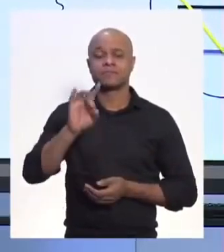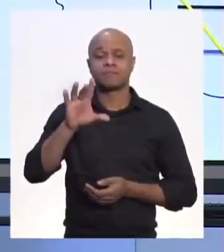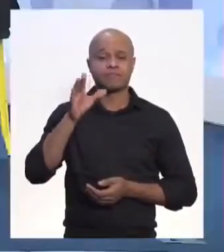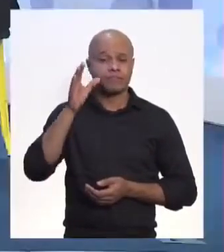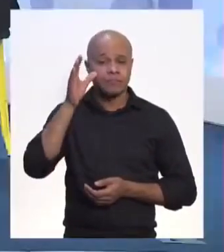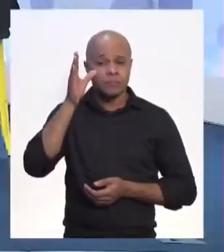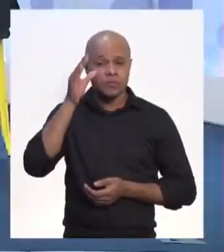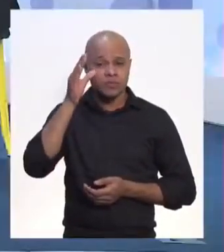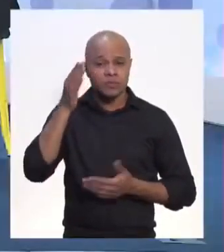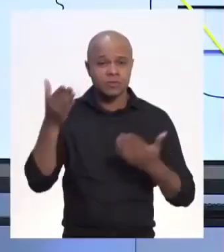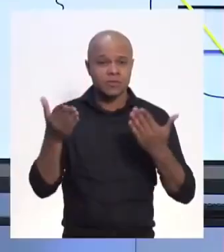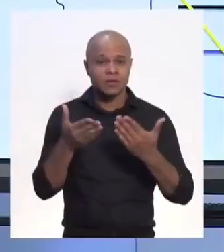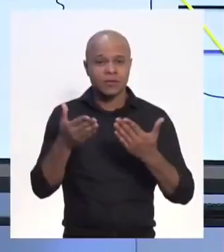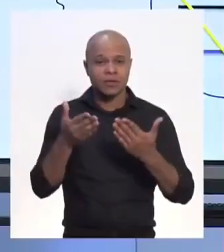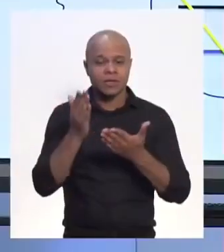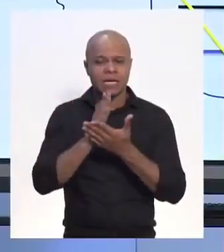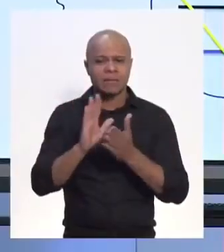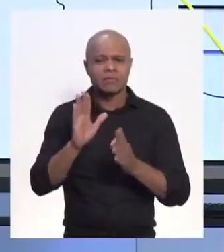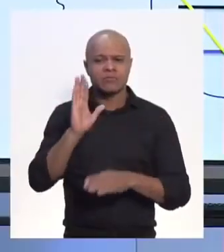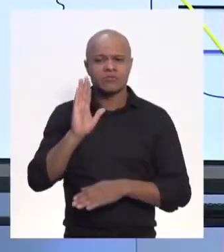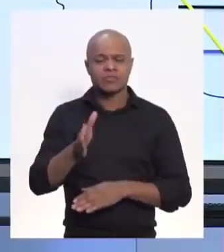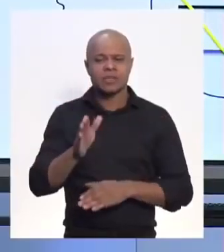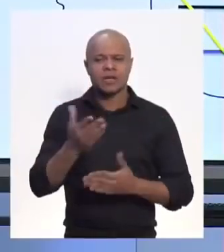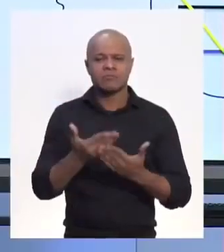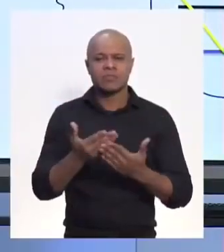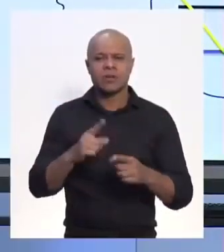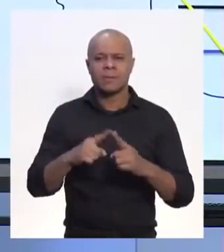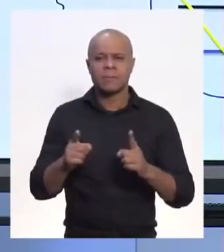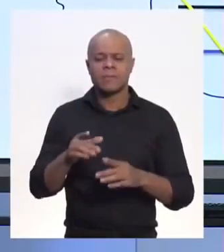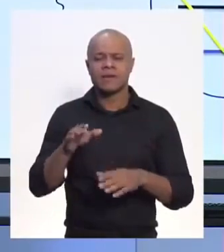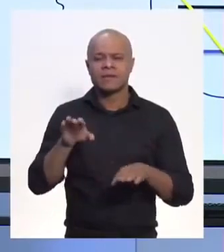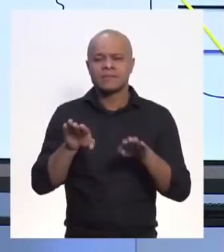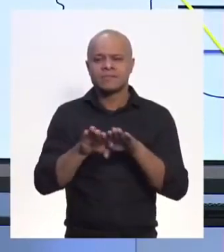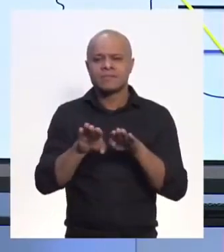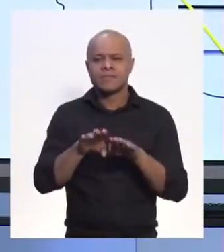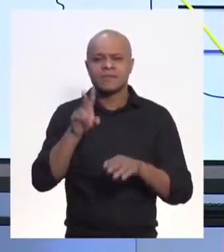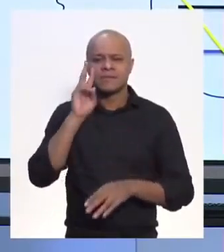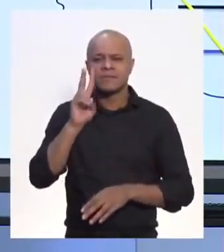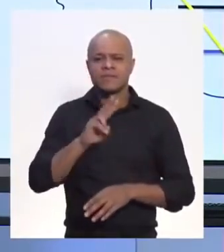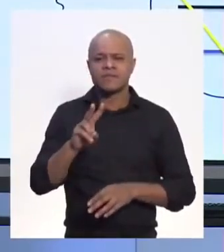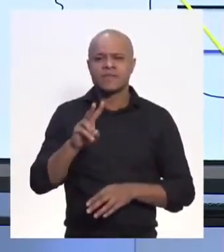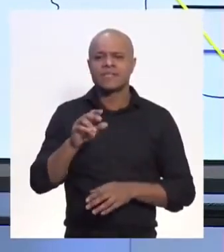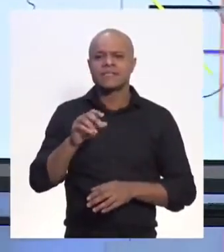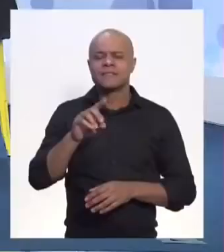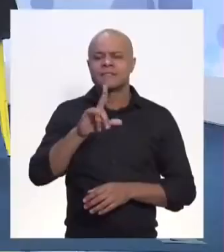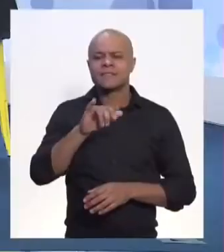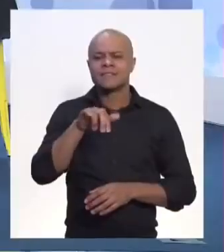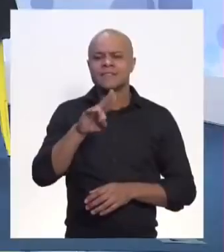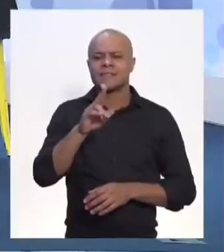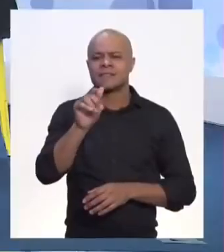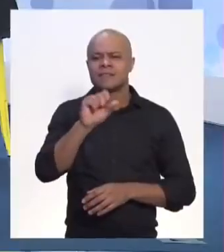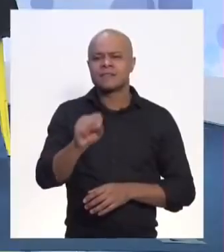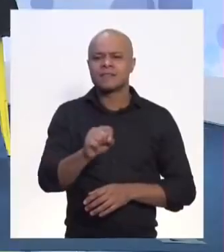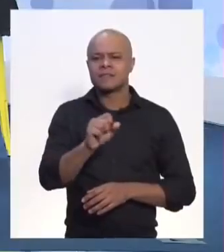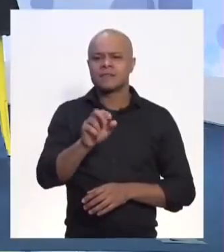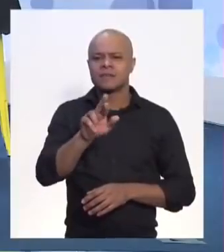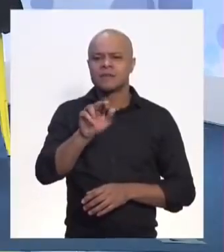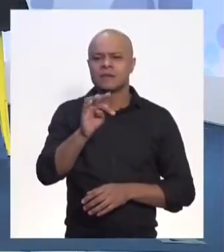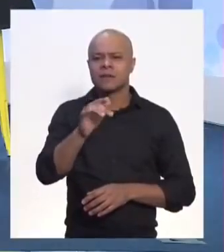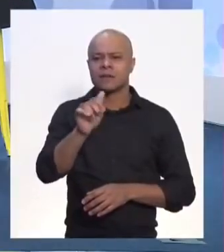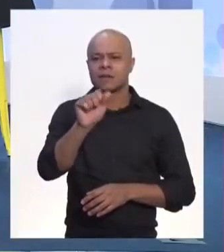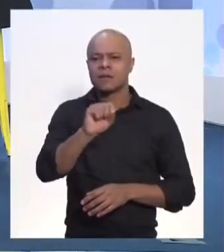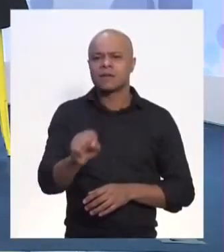tá? A gente encerrou por aqui, mas já que a gente está falando de linhas retas, tem uma curiosidade assim dessa questão